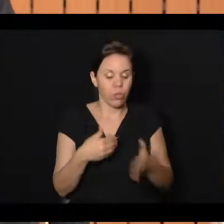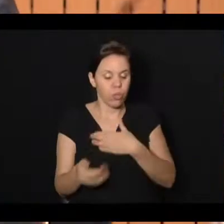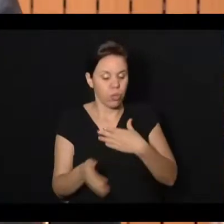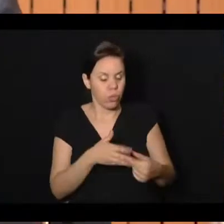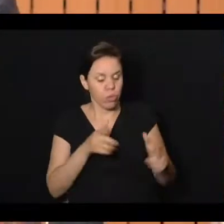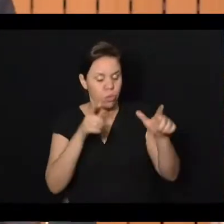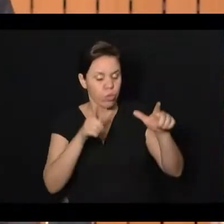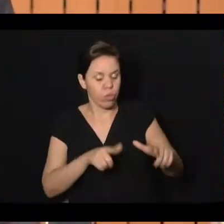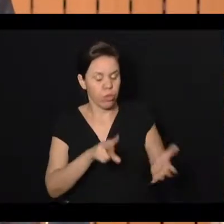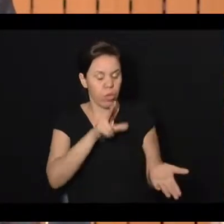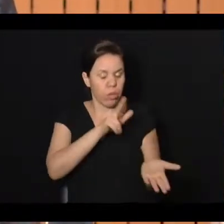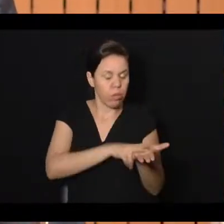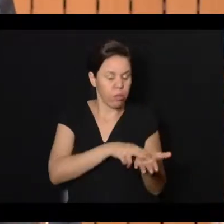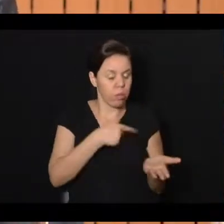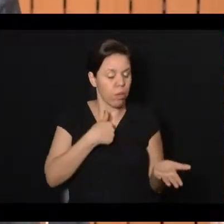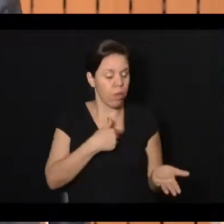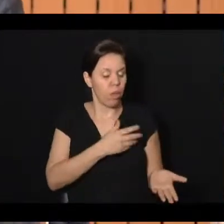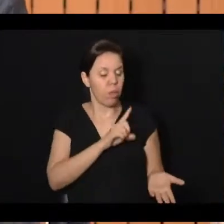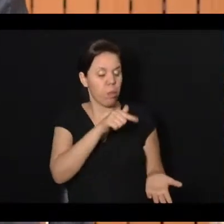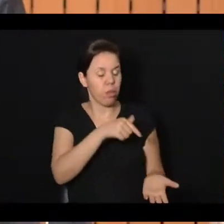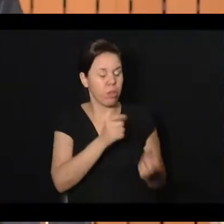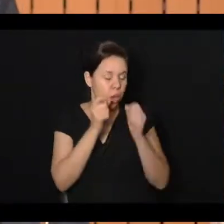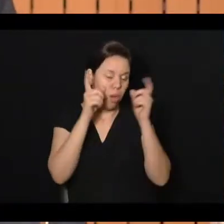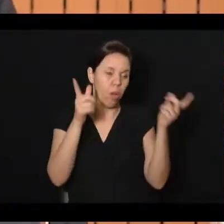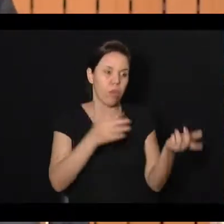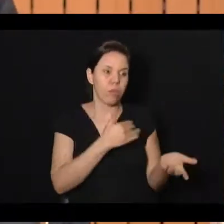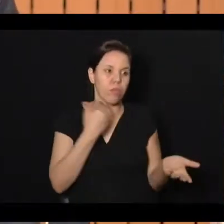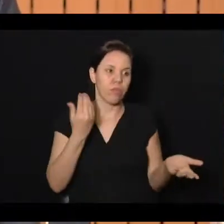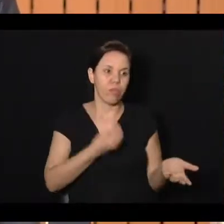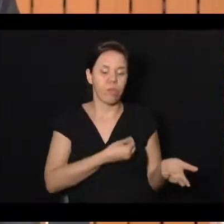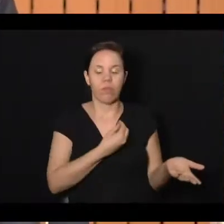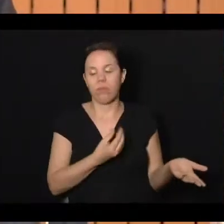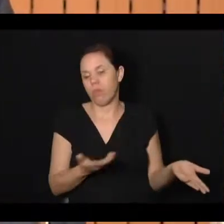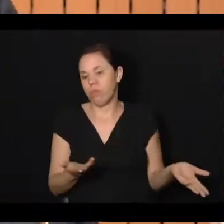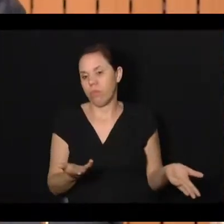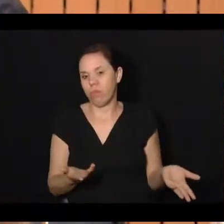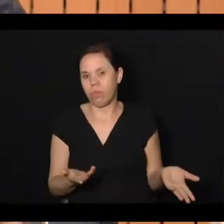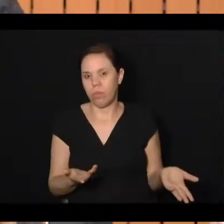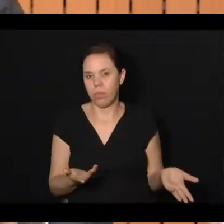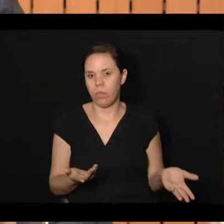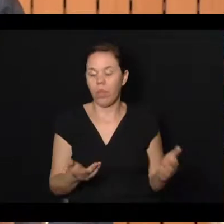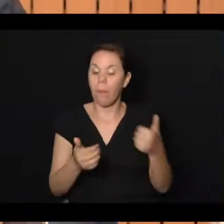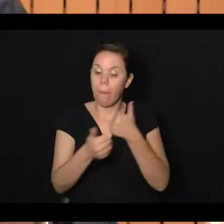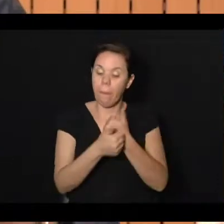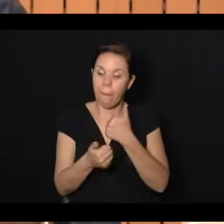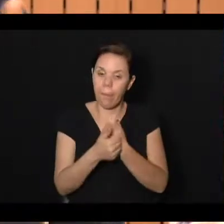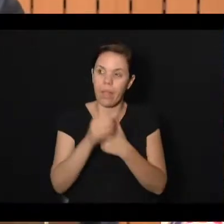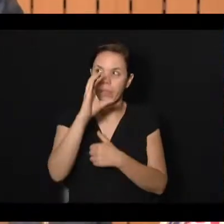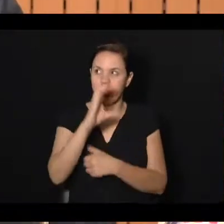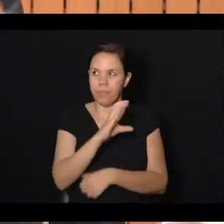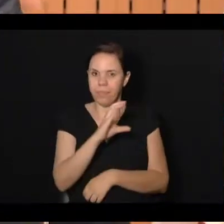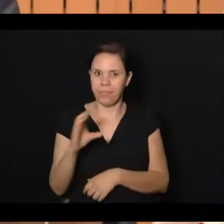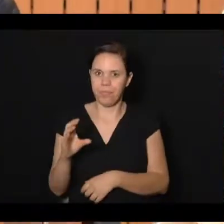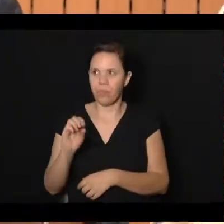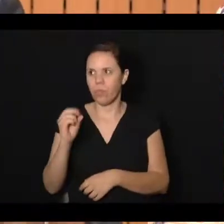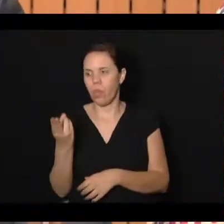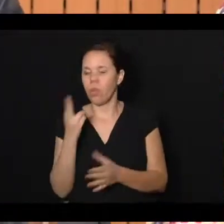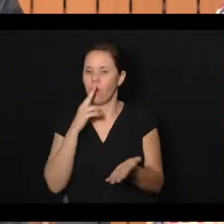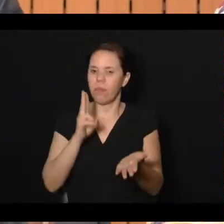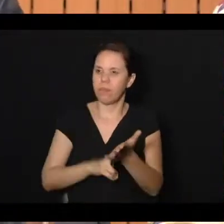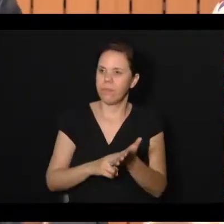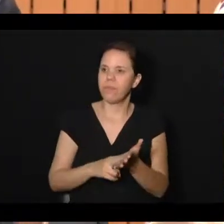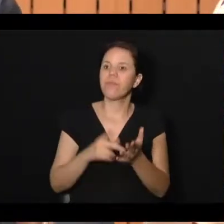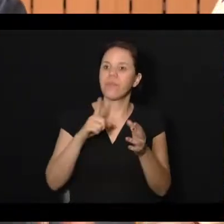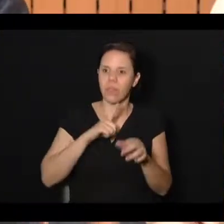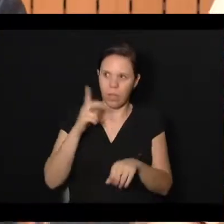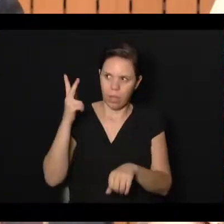por isso é geralmente eles ficam ali na região do da catedral na região do correio porque são espaços geralmente na frente de uma marquise que tem